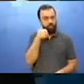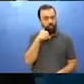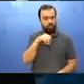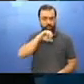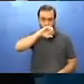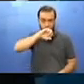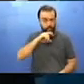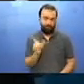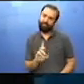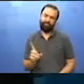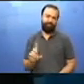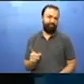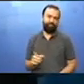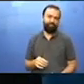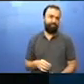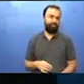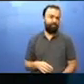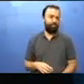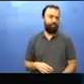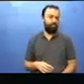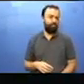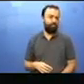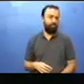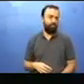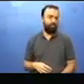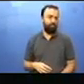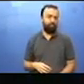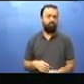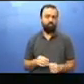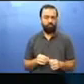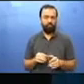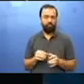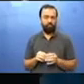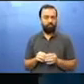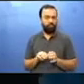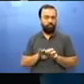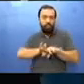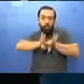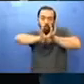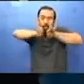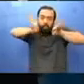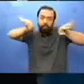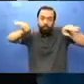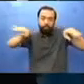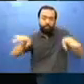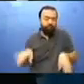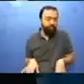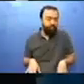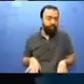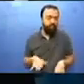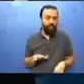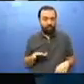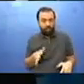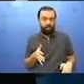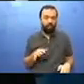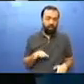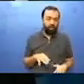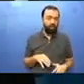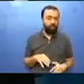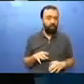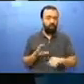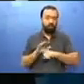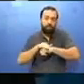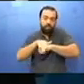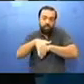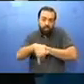ovinhos ali e voltou para a natureza. Quando elas nascem, geralmente é no final da tarde ou à noite.